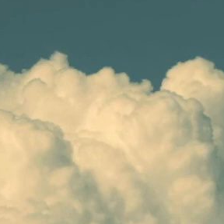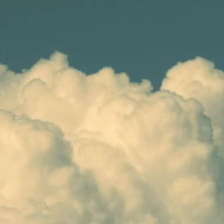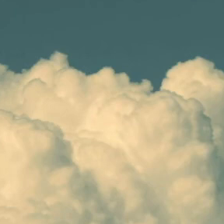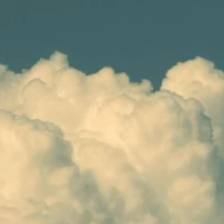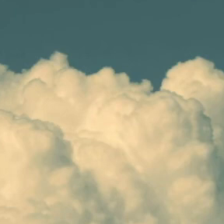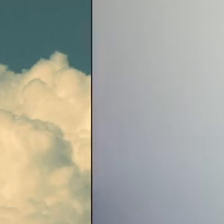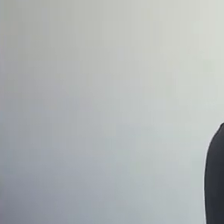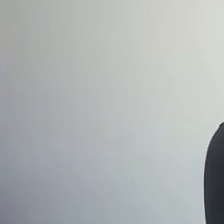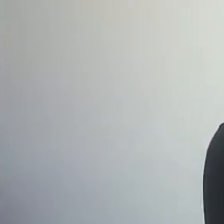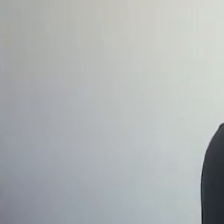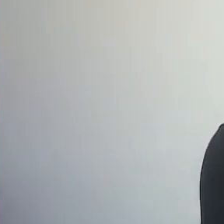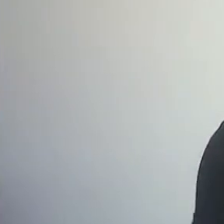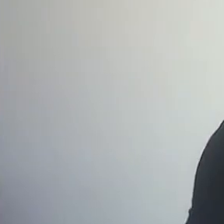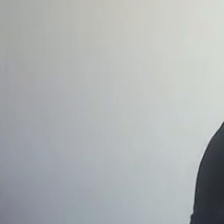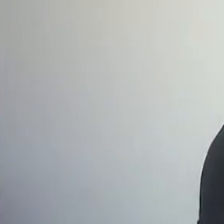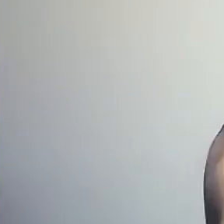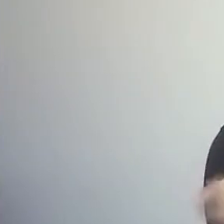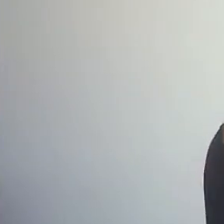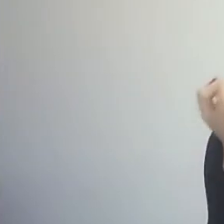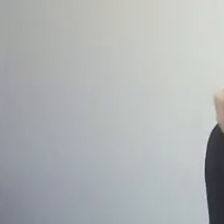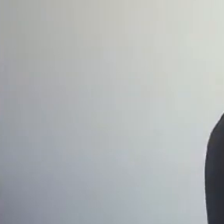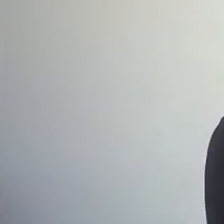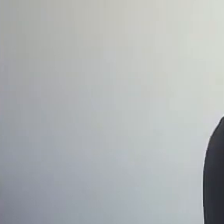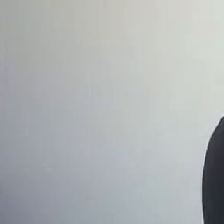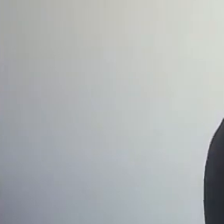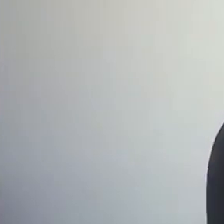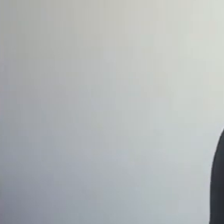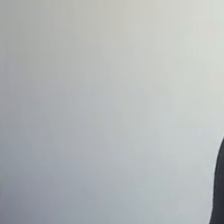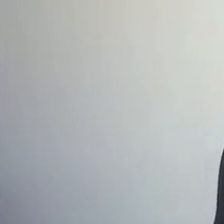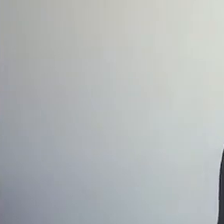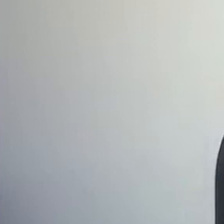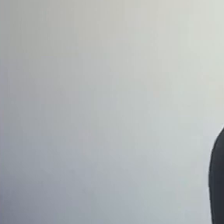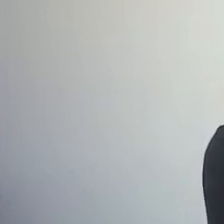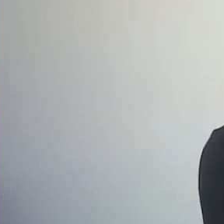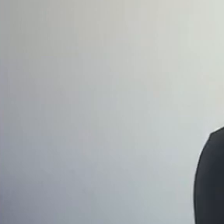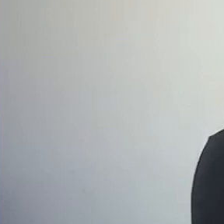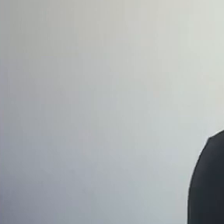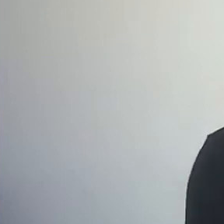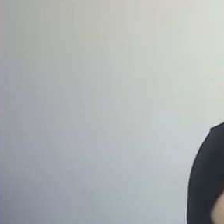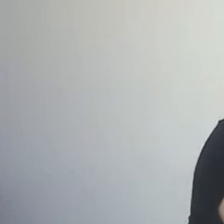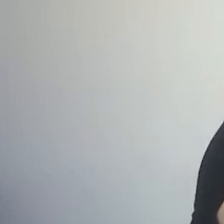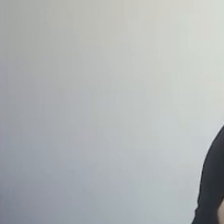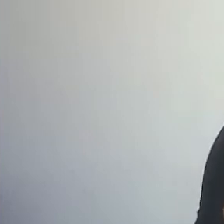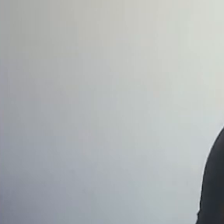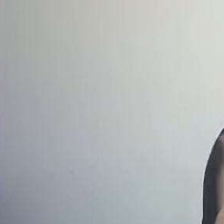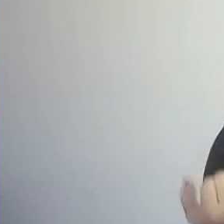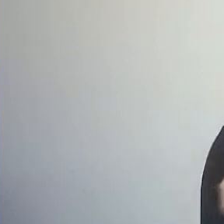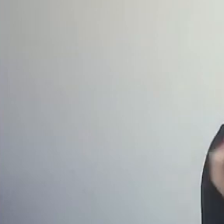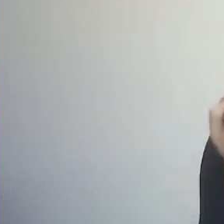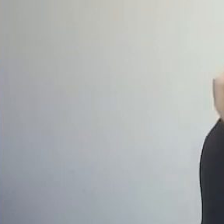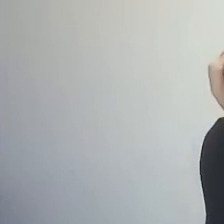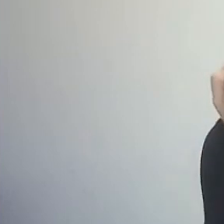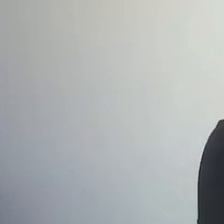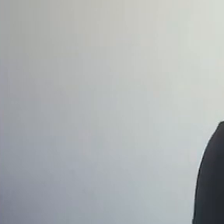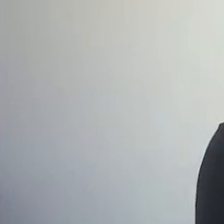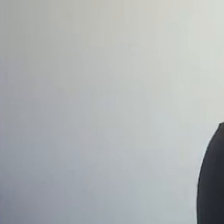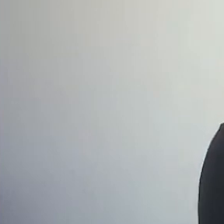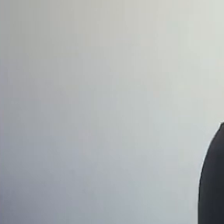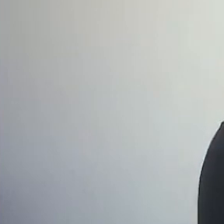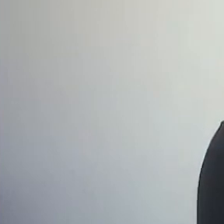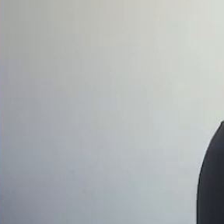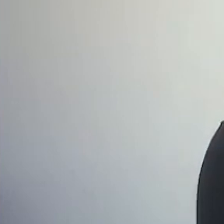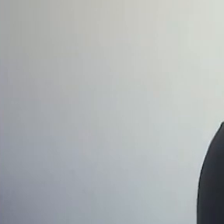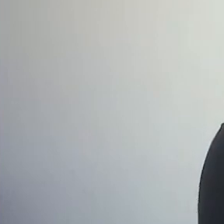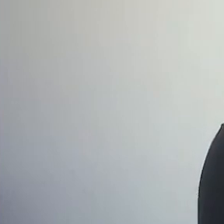uma prática excelente, né? Agora, sobre incrementos de produto, aí depende